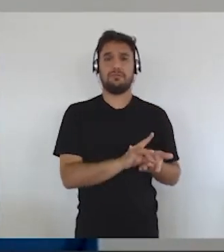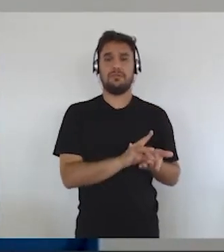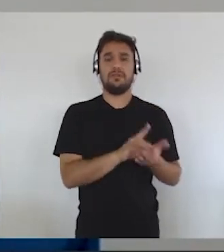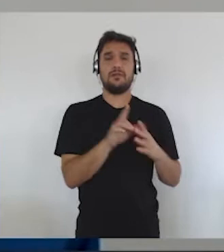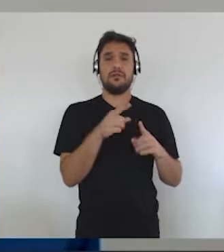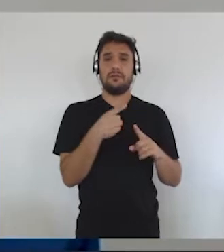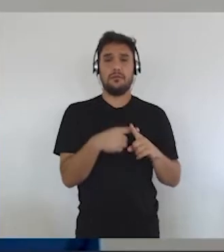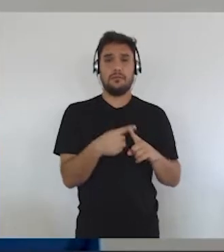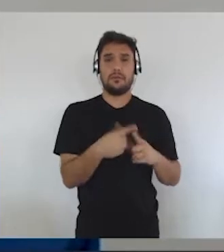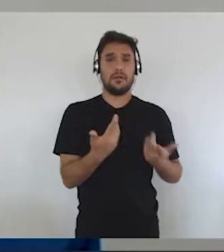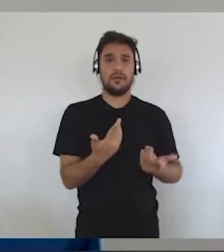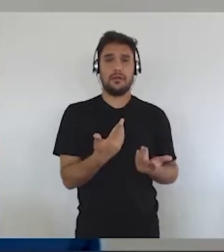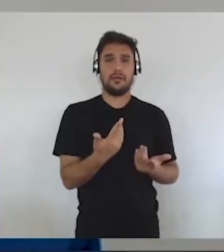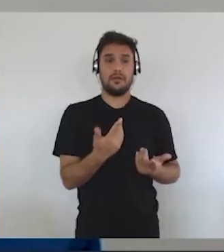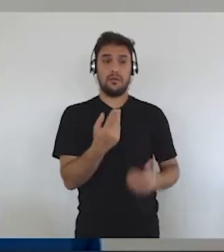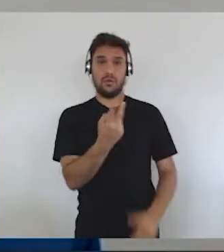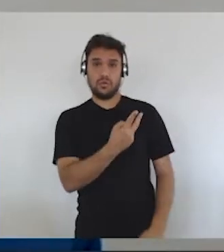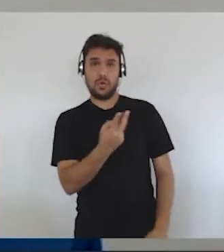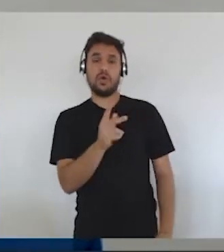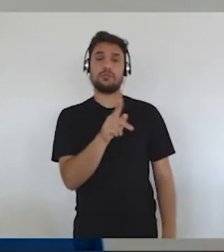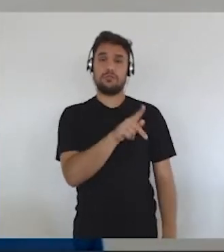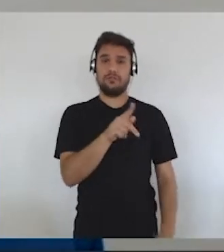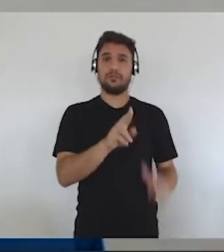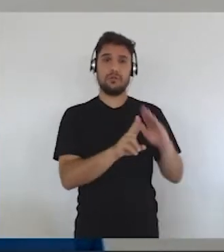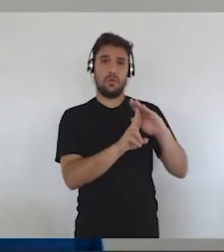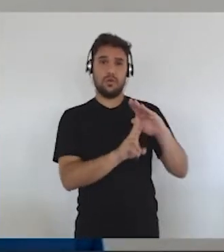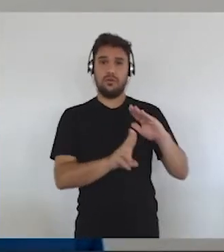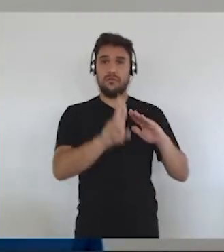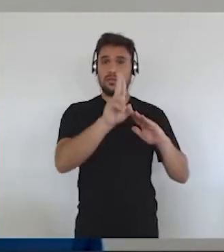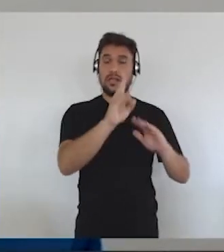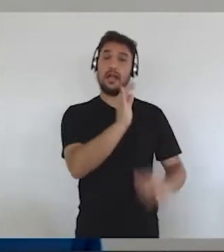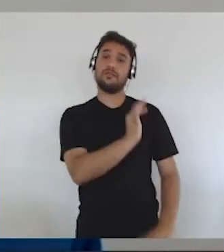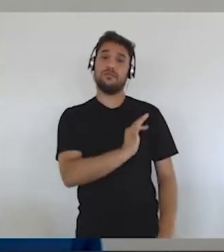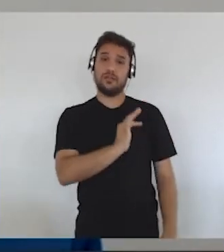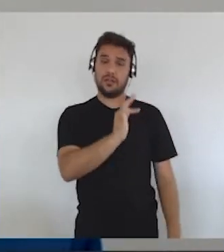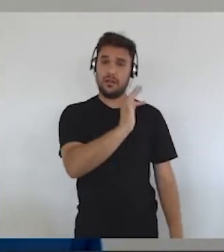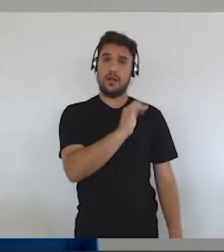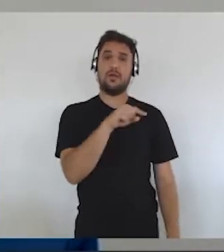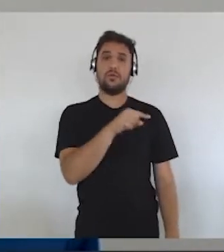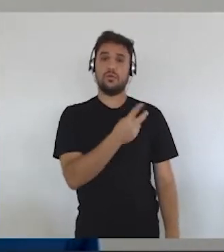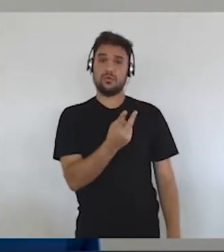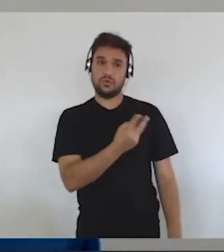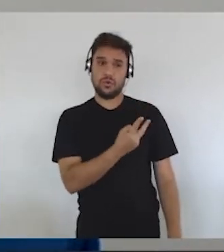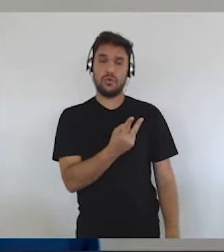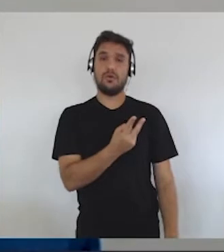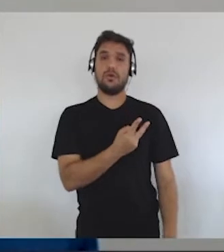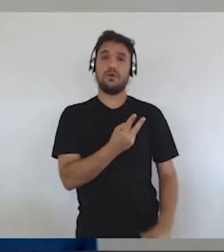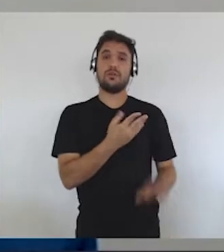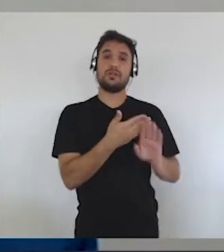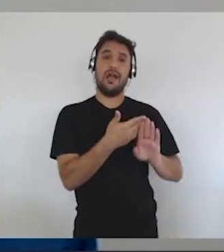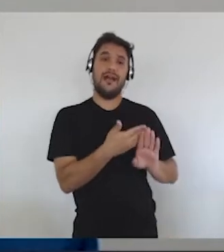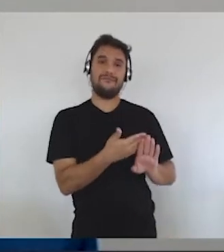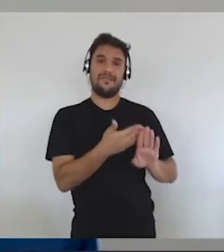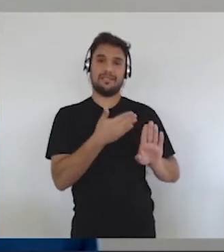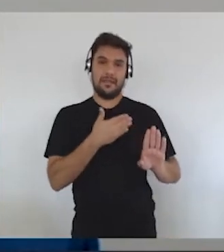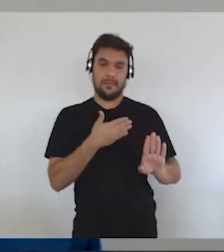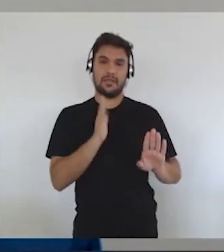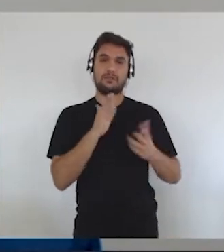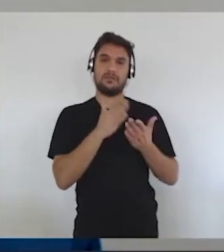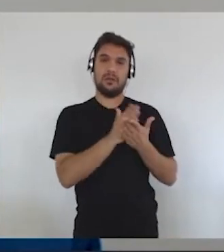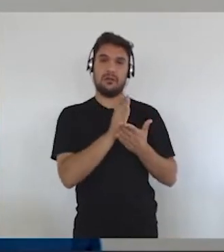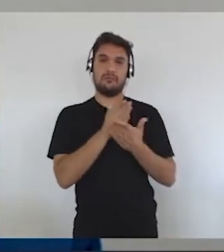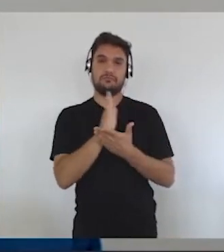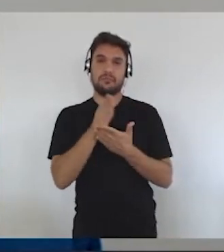que, sendo ambos professores de universidades federais, tiveram os seus afastamentos deferidos